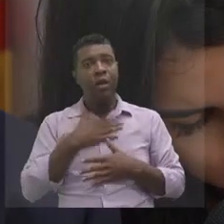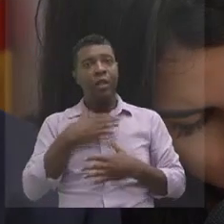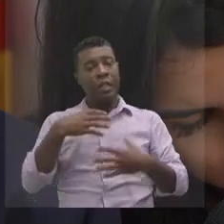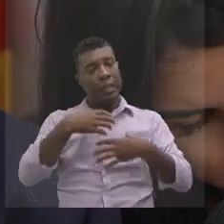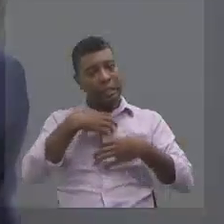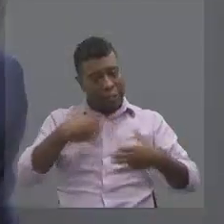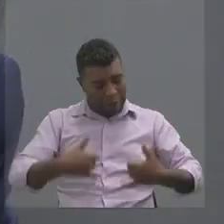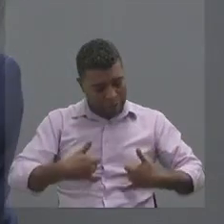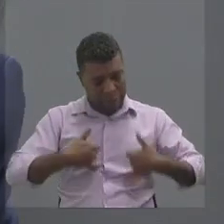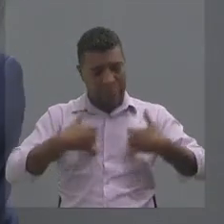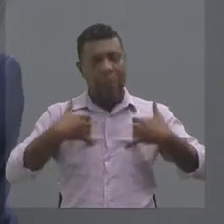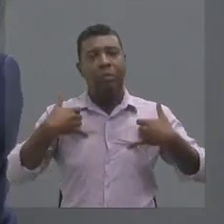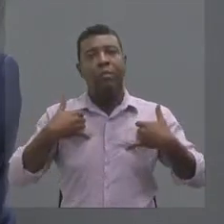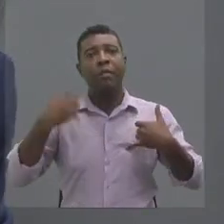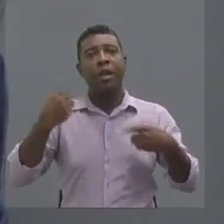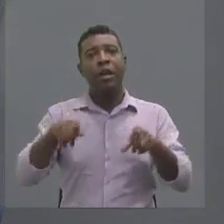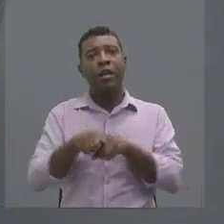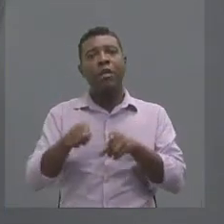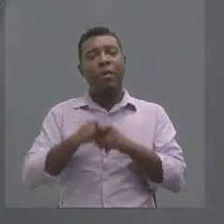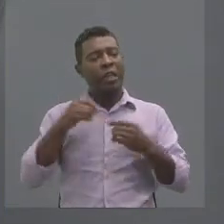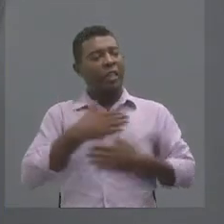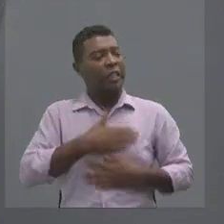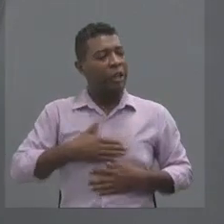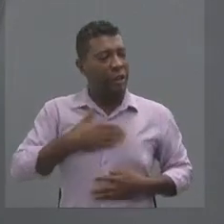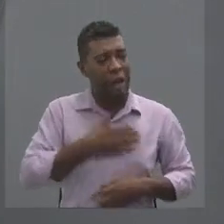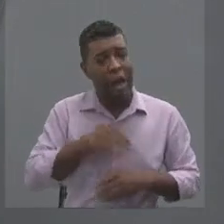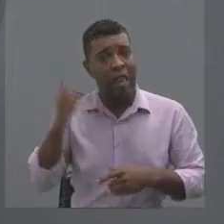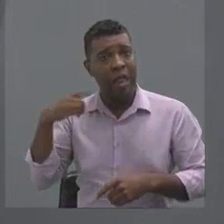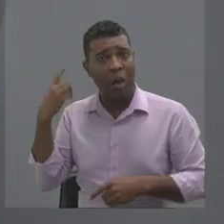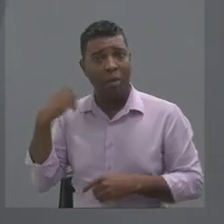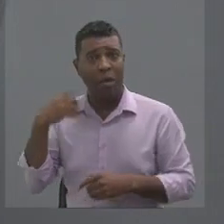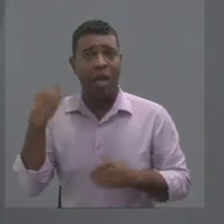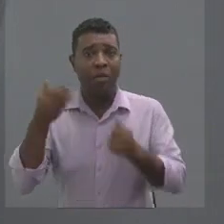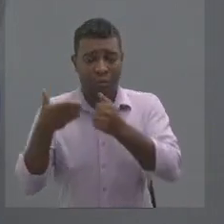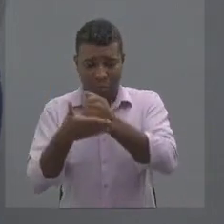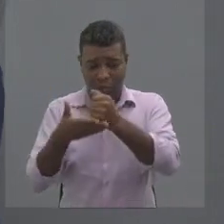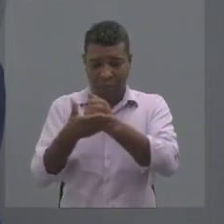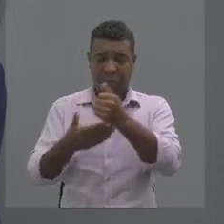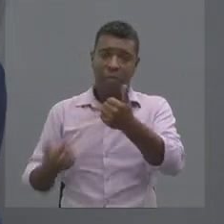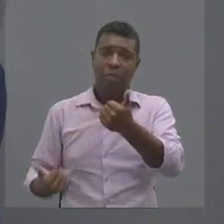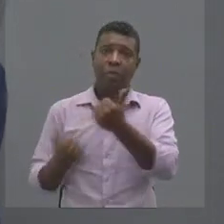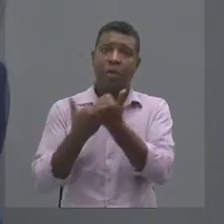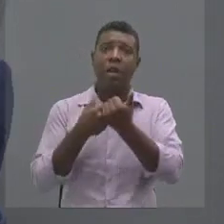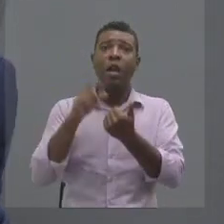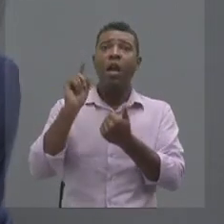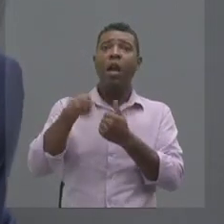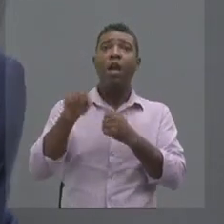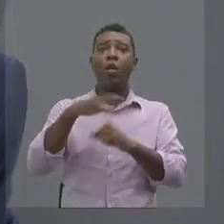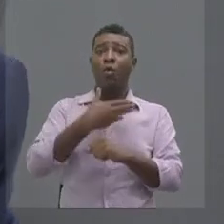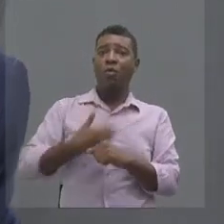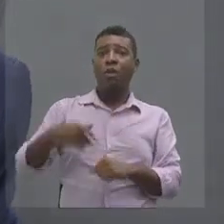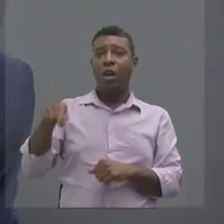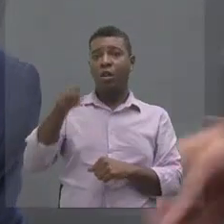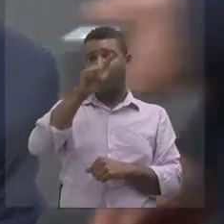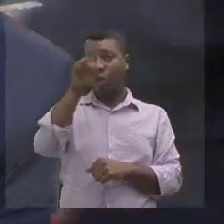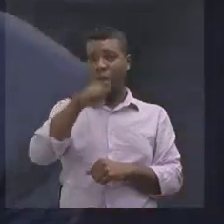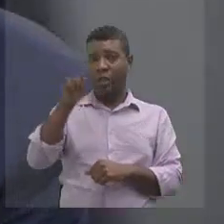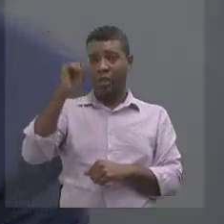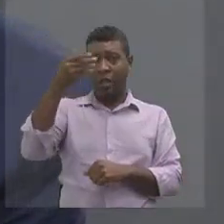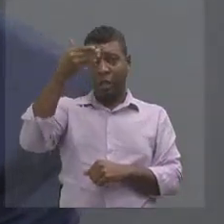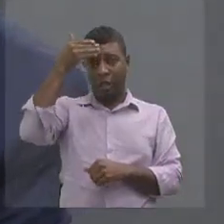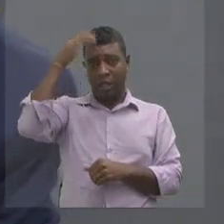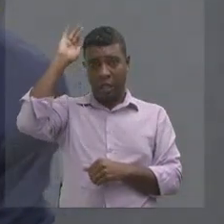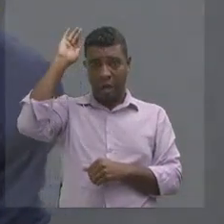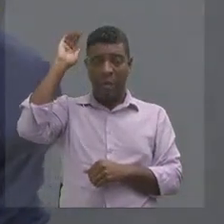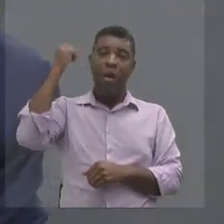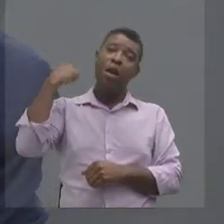ser um deputado da base do atual governo Romeu Zema Sou entusiasta dessa